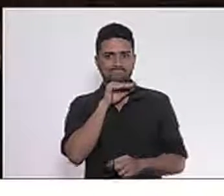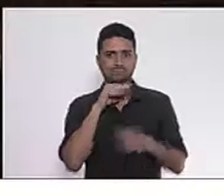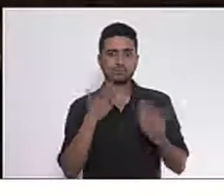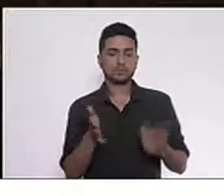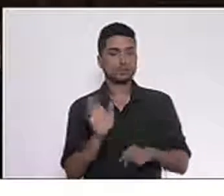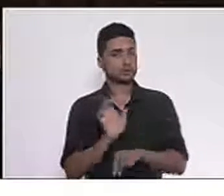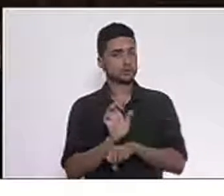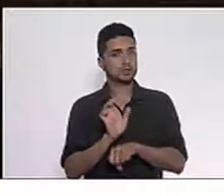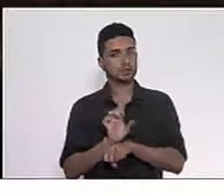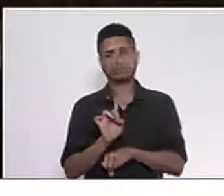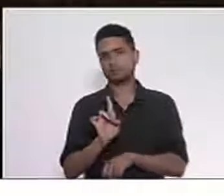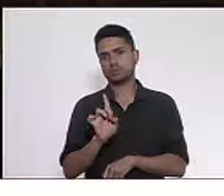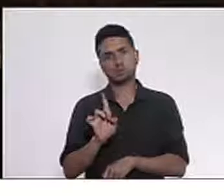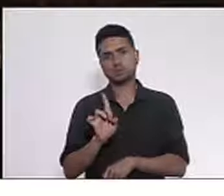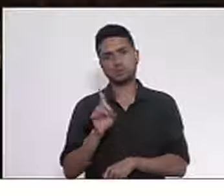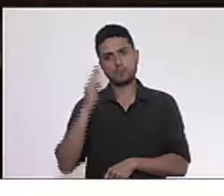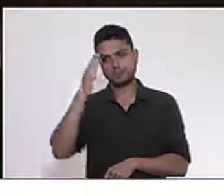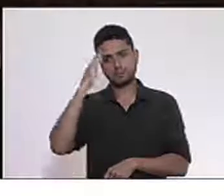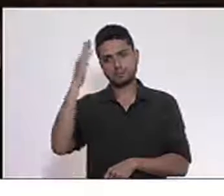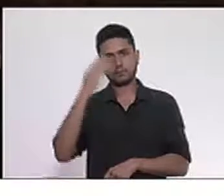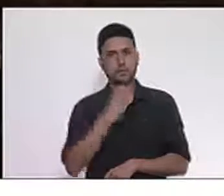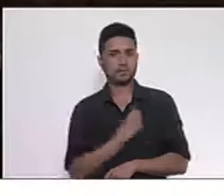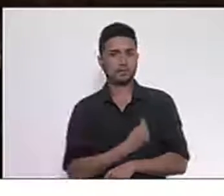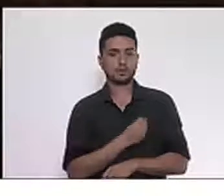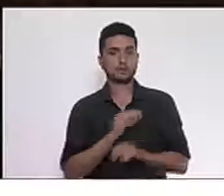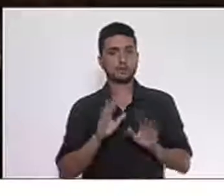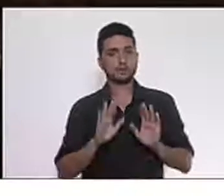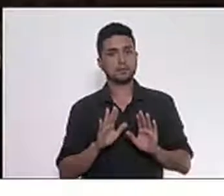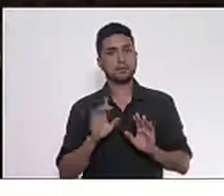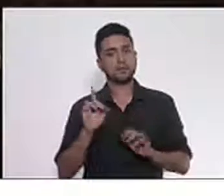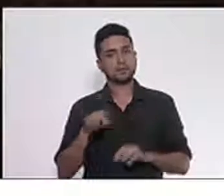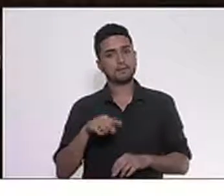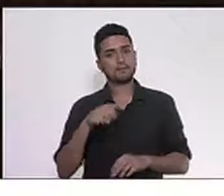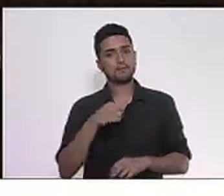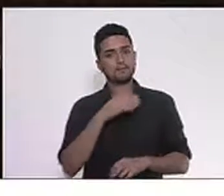mas se prioriza a morte. Muito obrigada, senhor presidente.